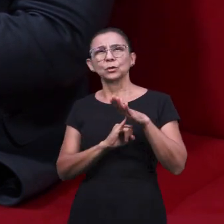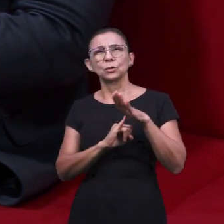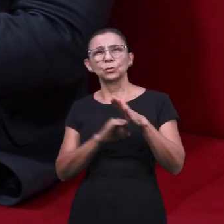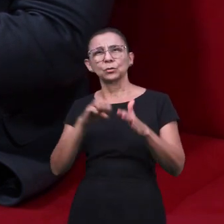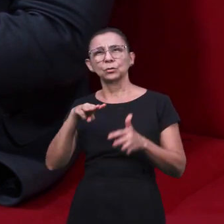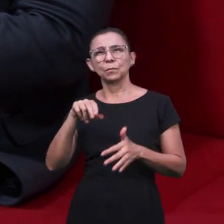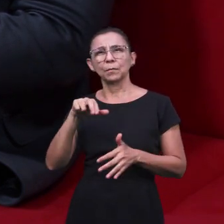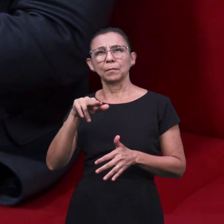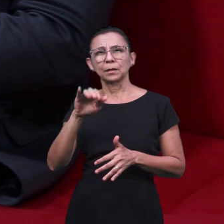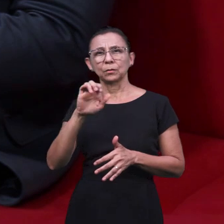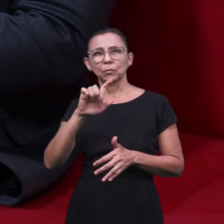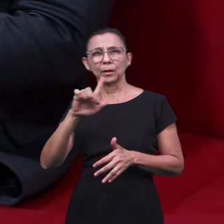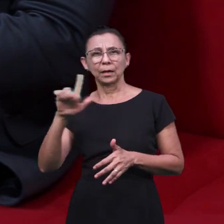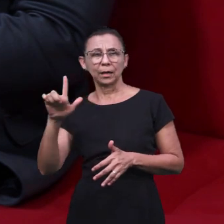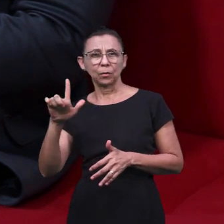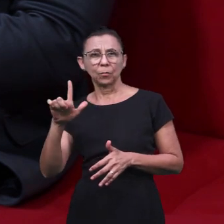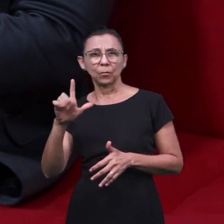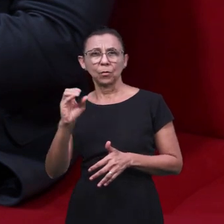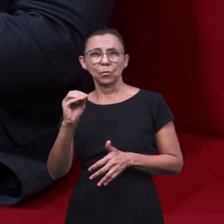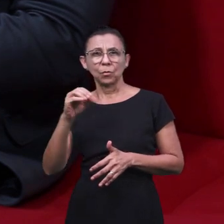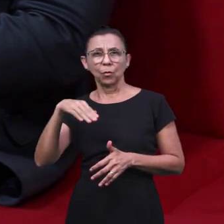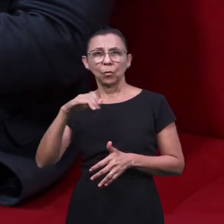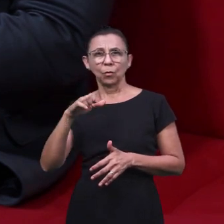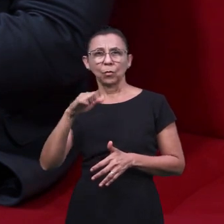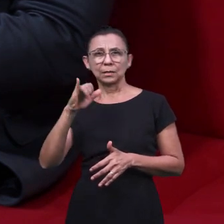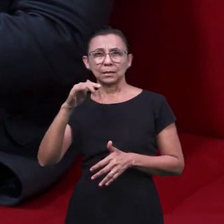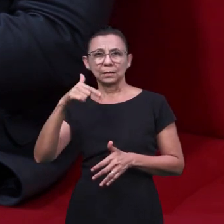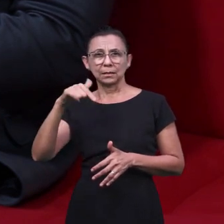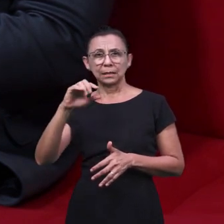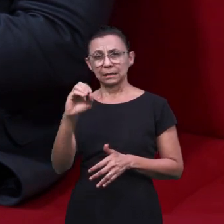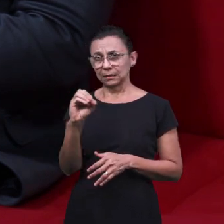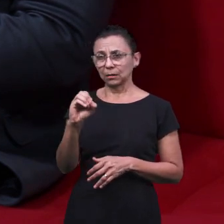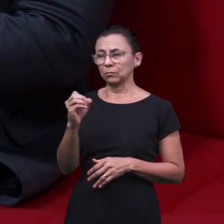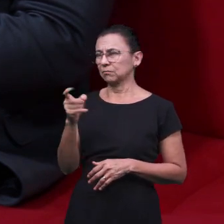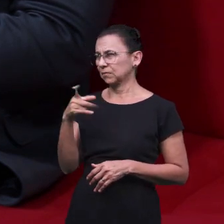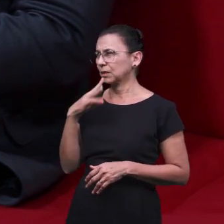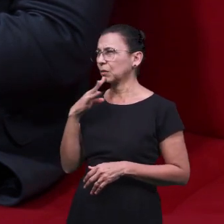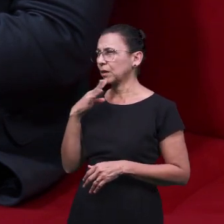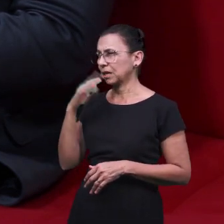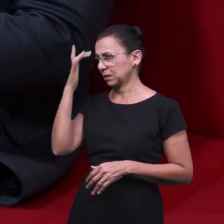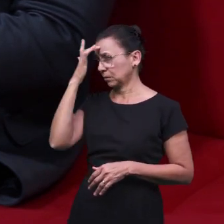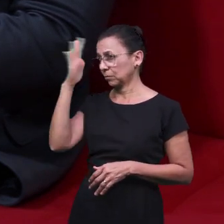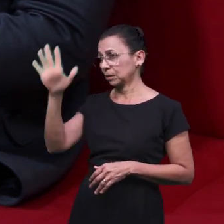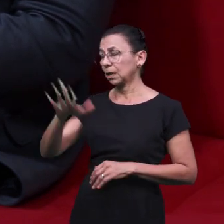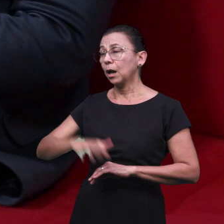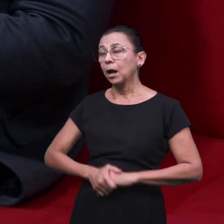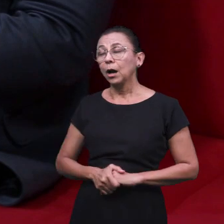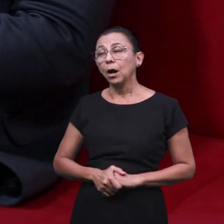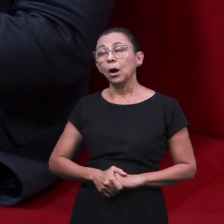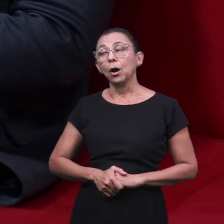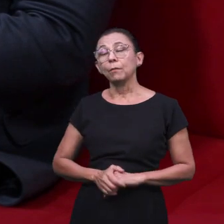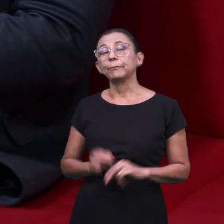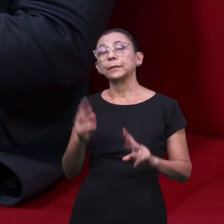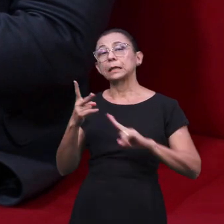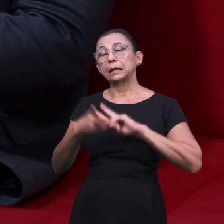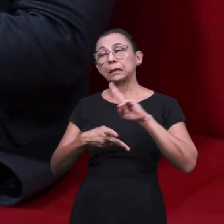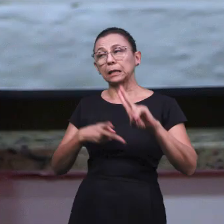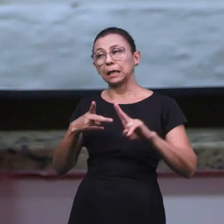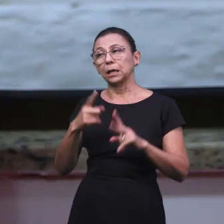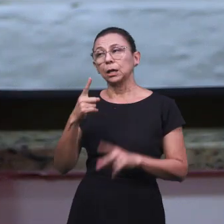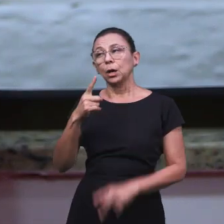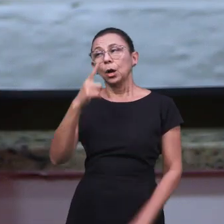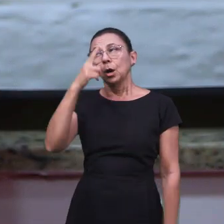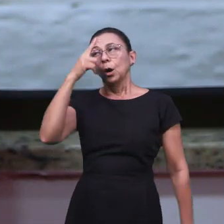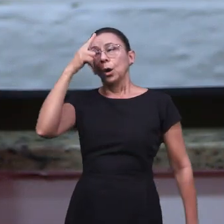professor. E esse local fica 1 hora de trem de São Paulo. Eu tomava Sorocabana.